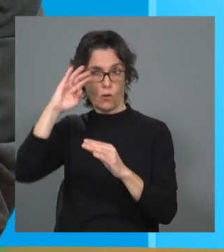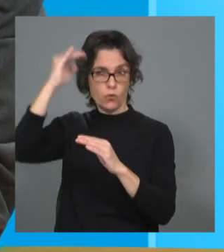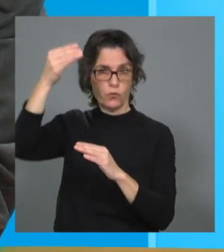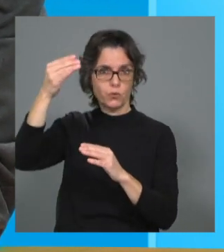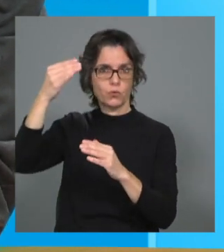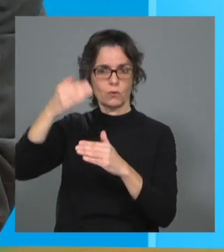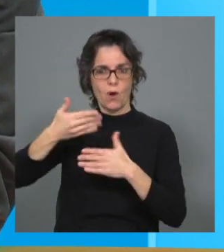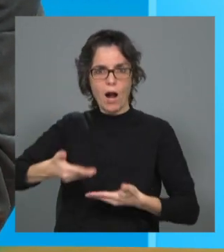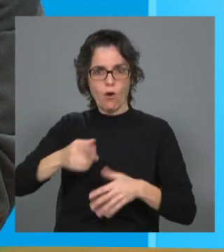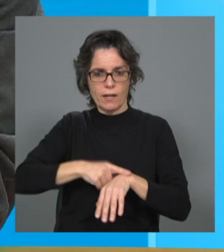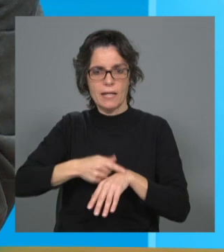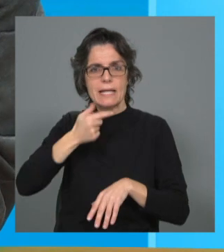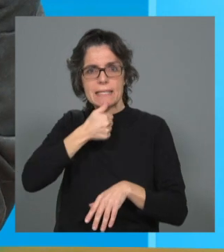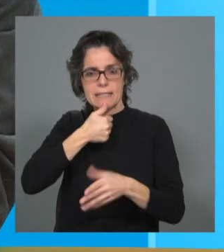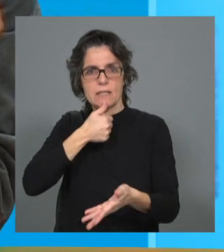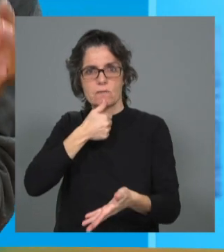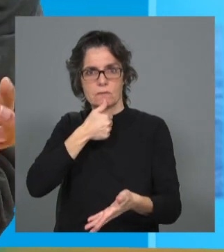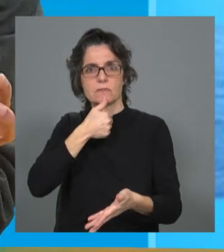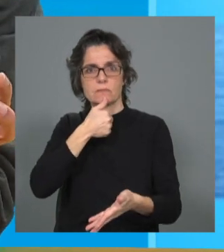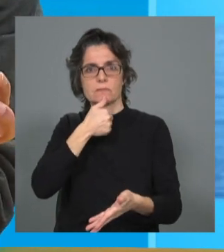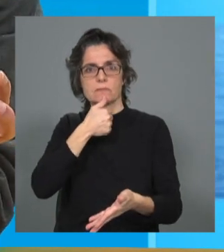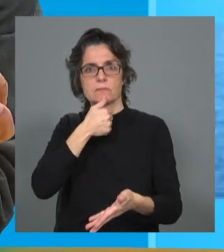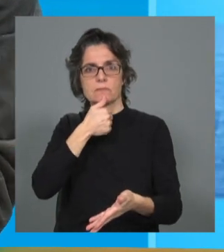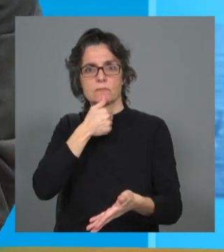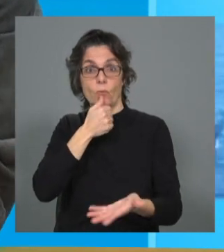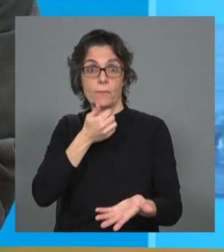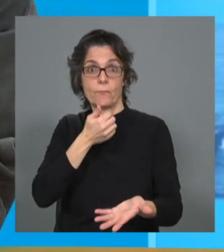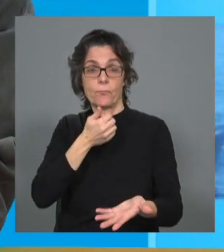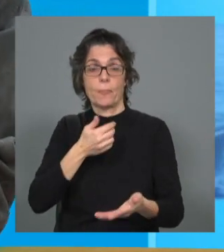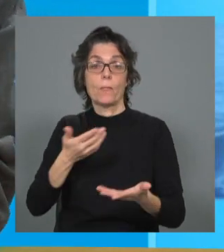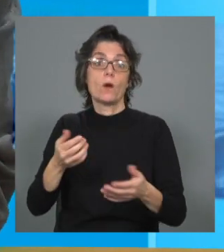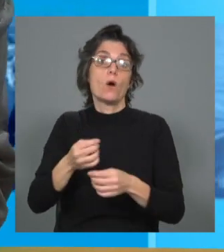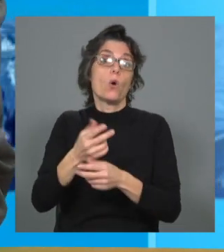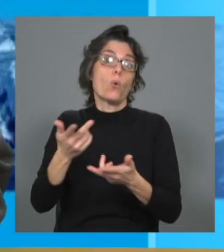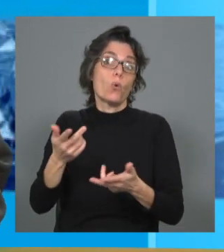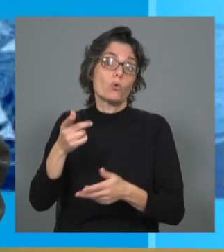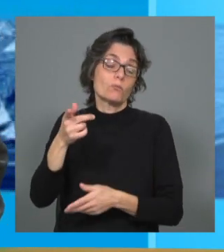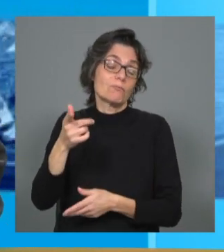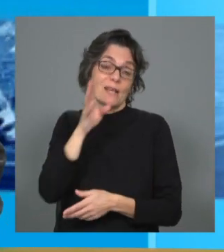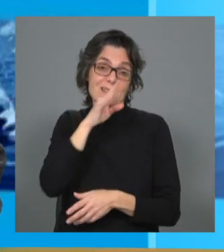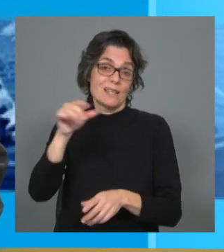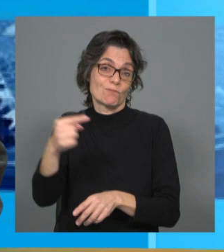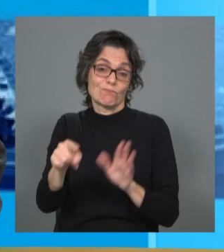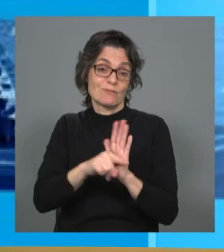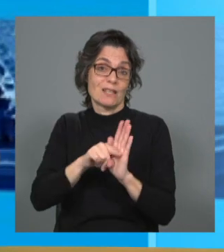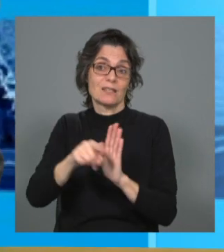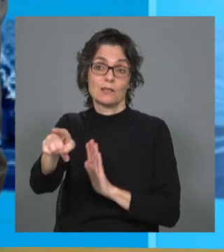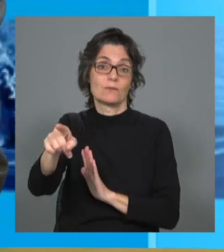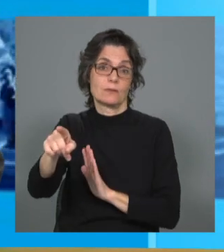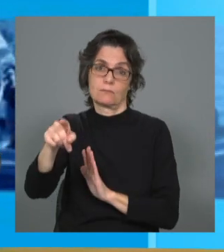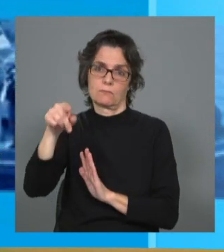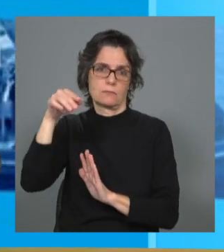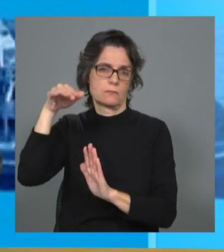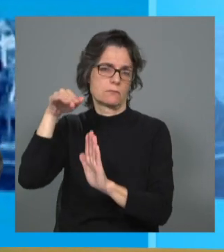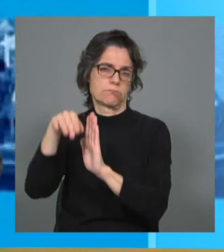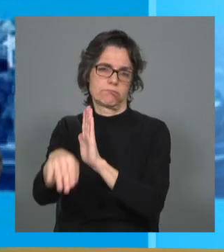esperanças podem eles ter na parte mais ativa da sua vida, ou então eles viverão um longo interregno,